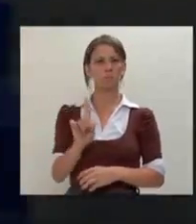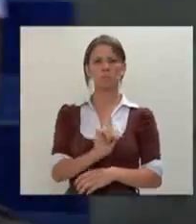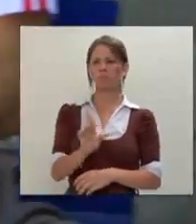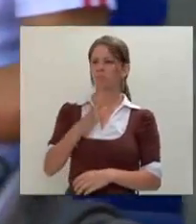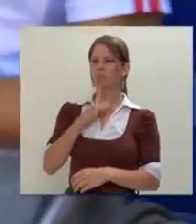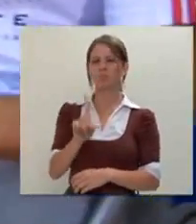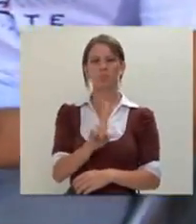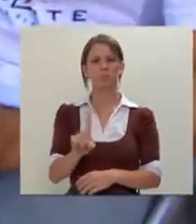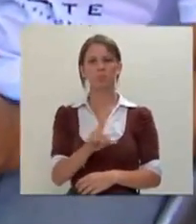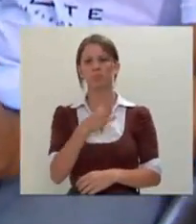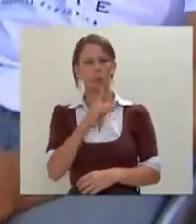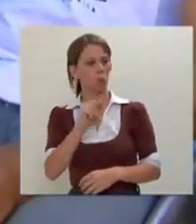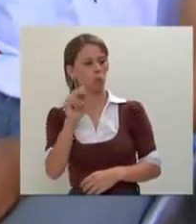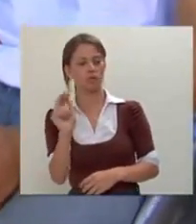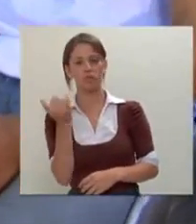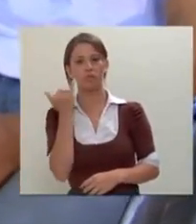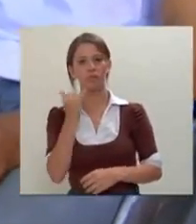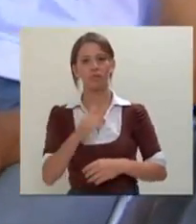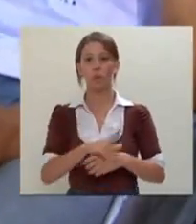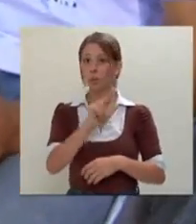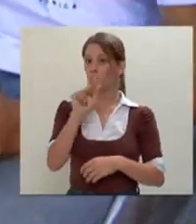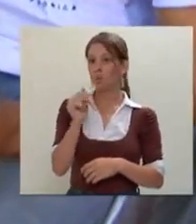né? Está perdida.